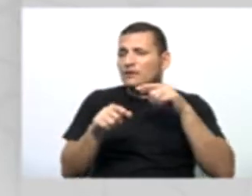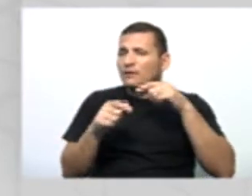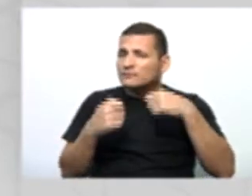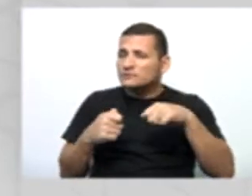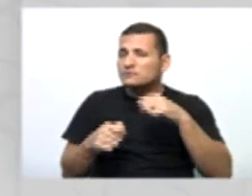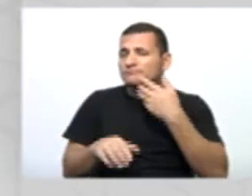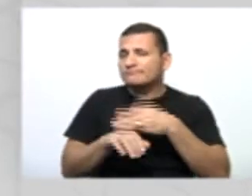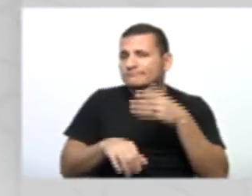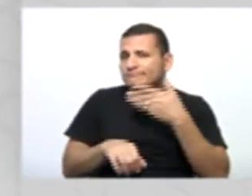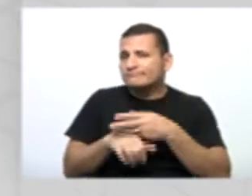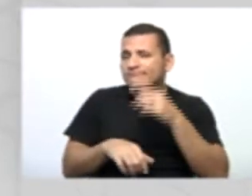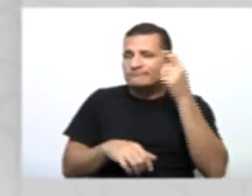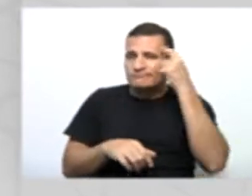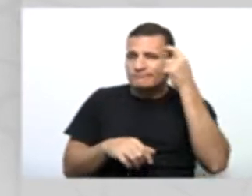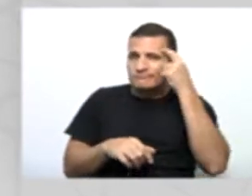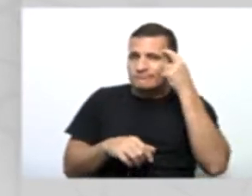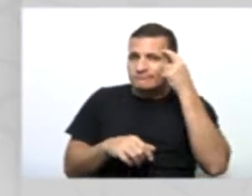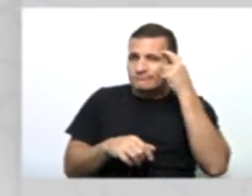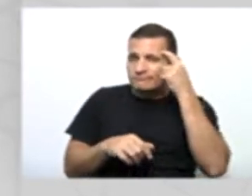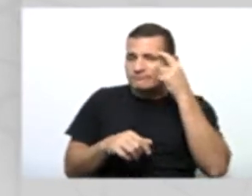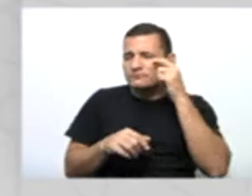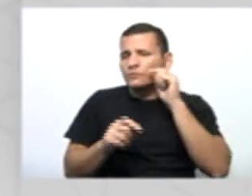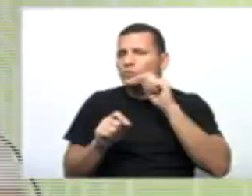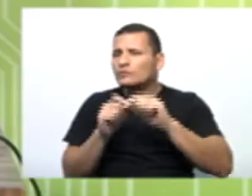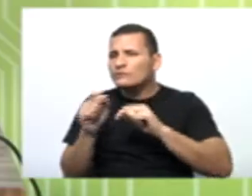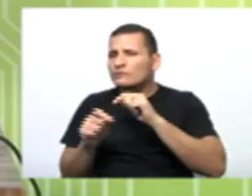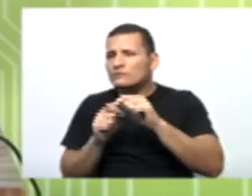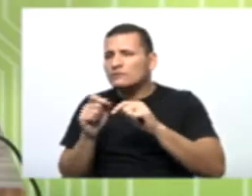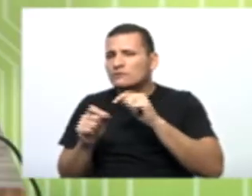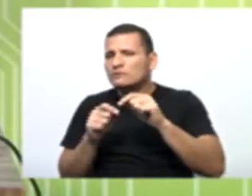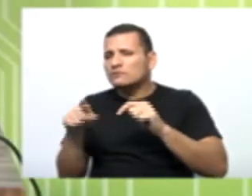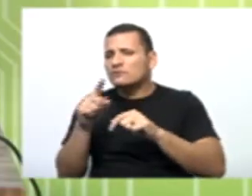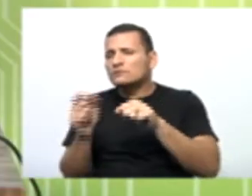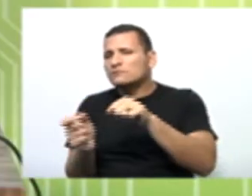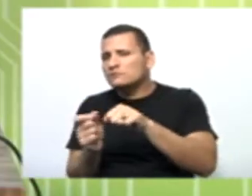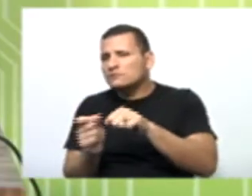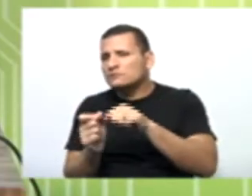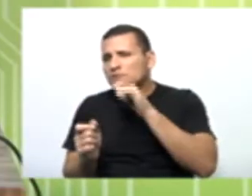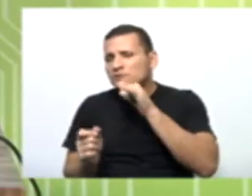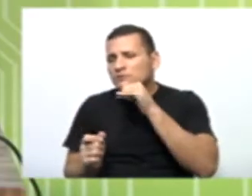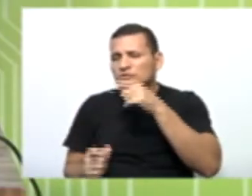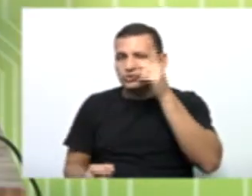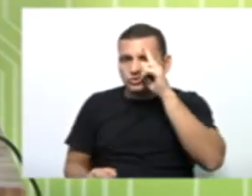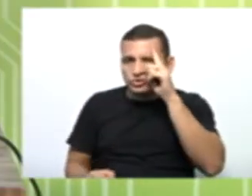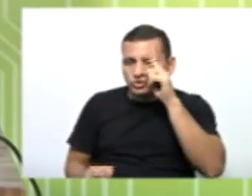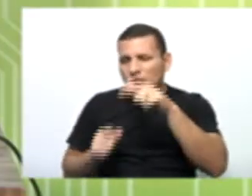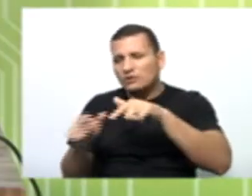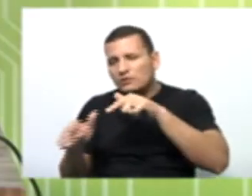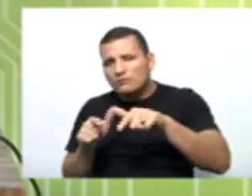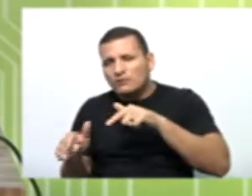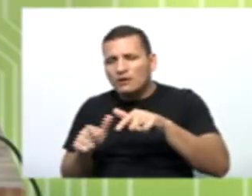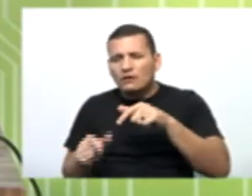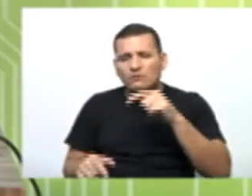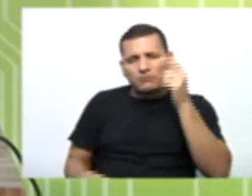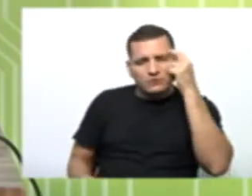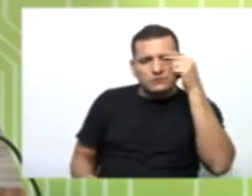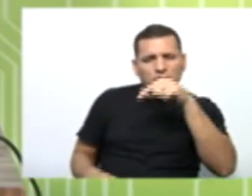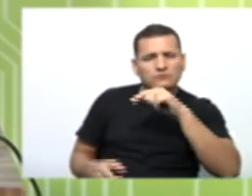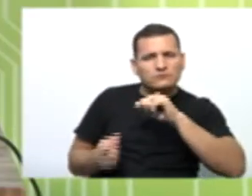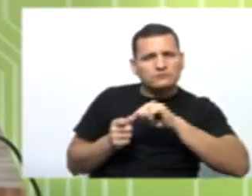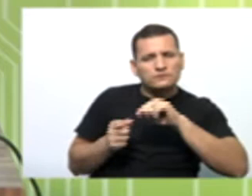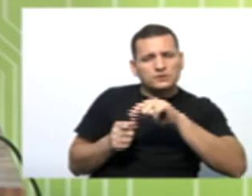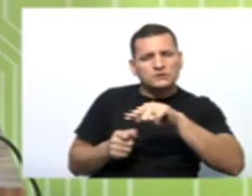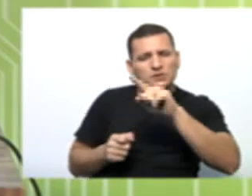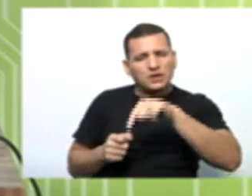de pensar aquilo que vocês fizeram durante o dia de trabalho de vocês. Pensar sobre o que eu fiz é extremamente